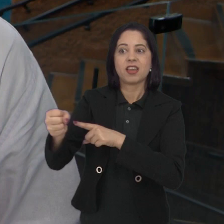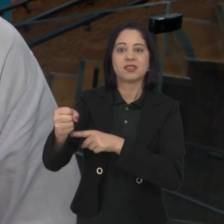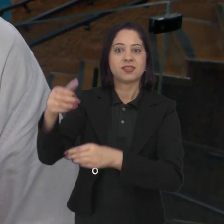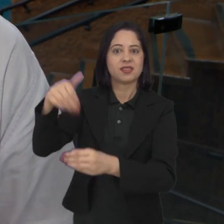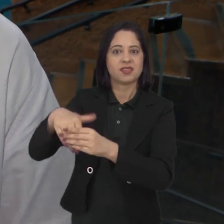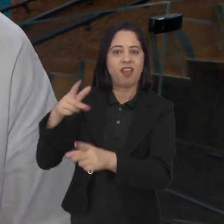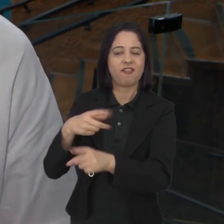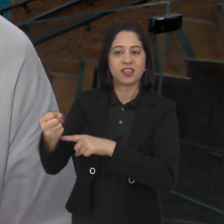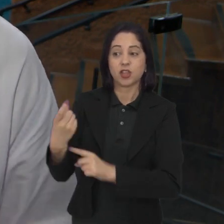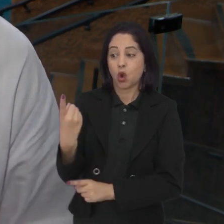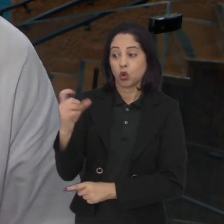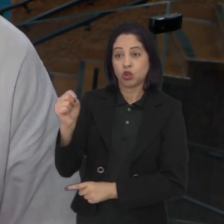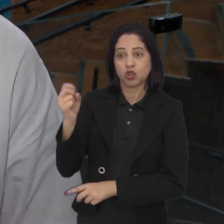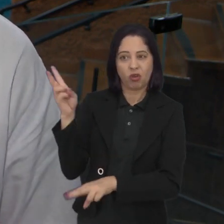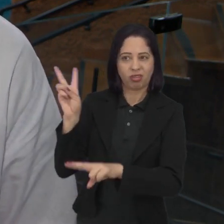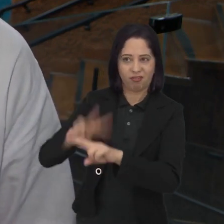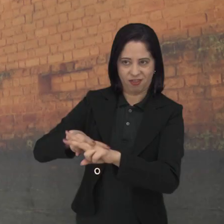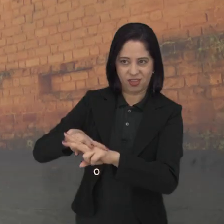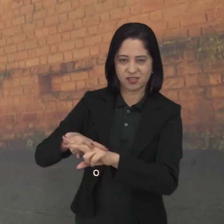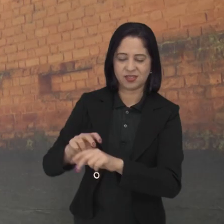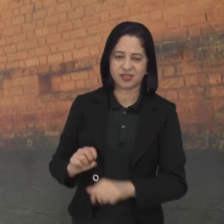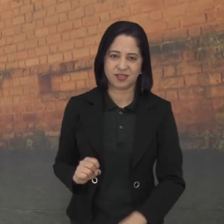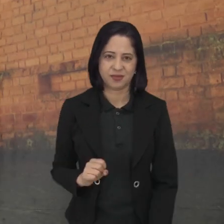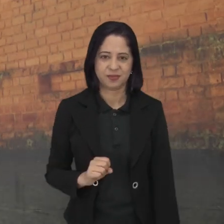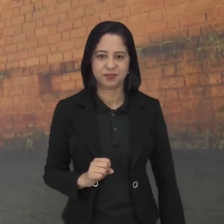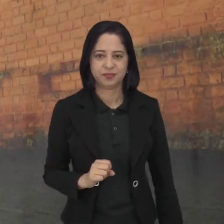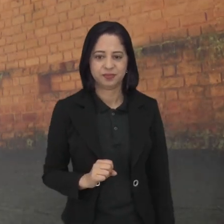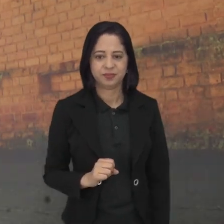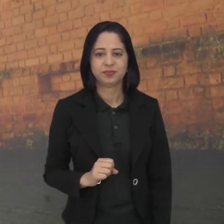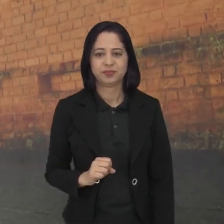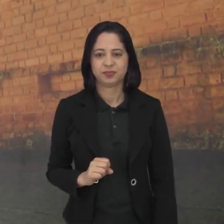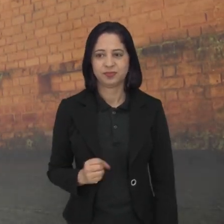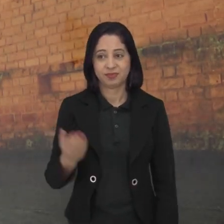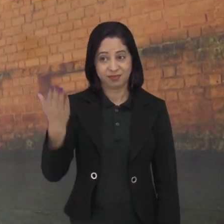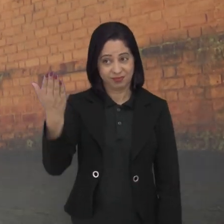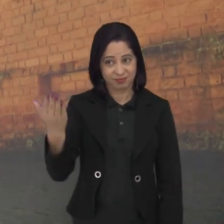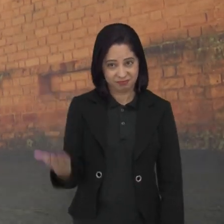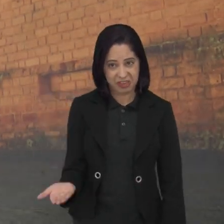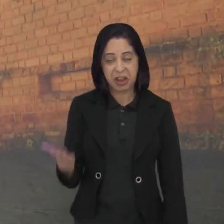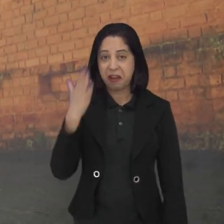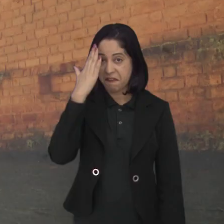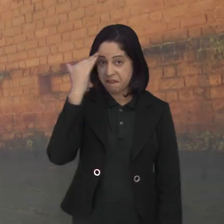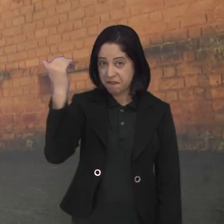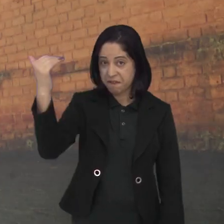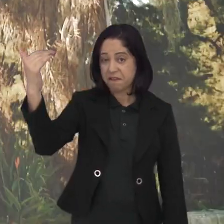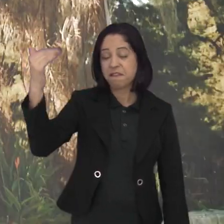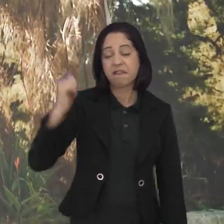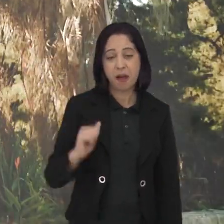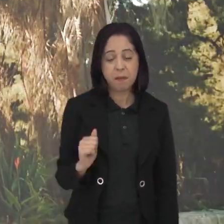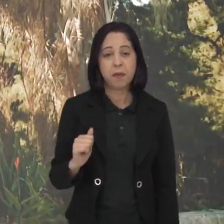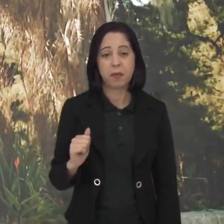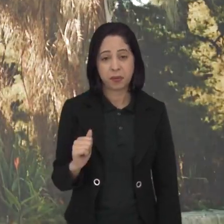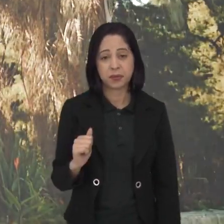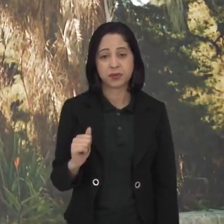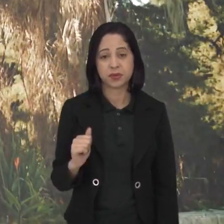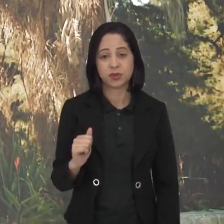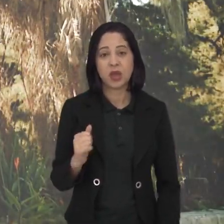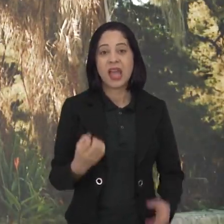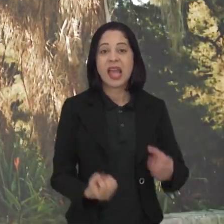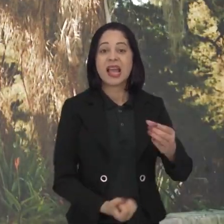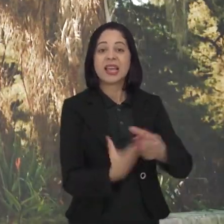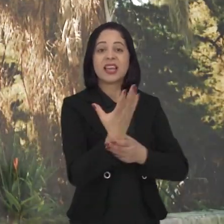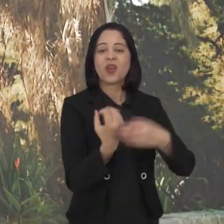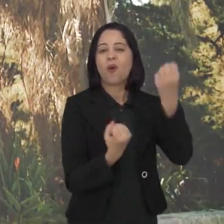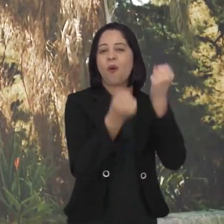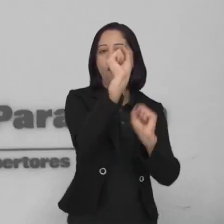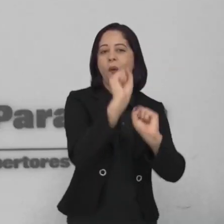eleito prefeito de São José dos Campos. O político figura na história da cidade como personagem-chave para a instalação de